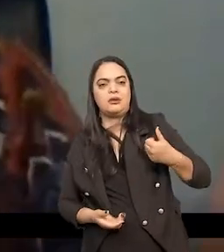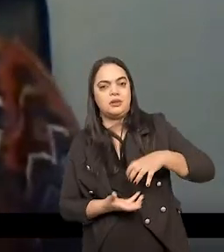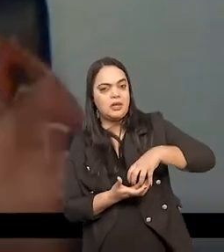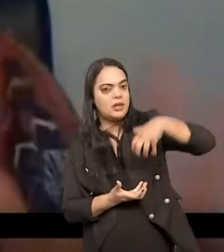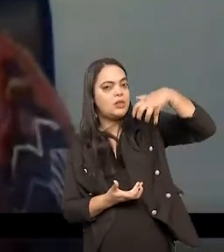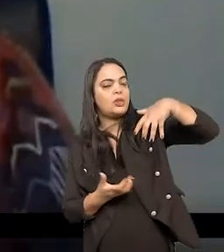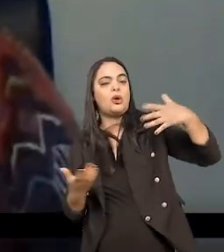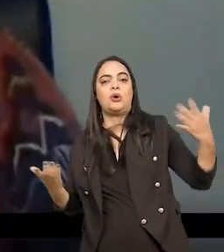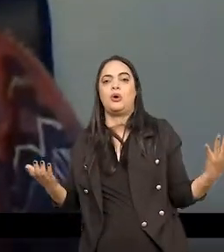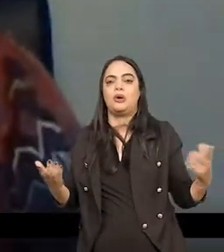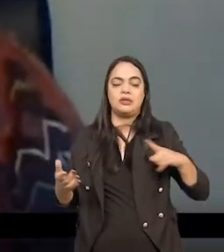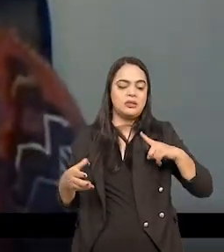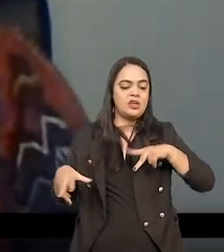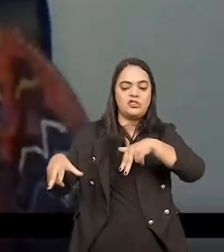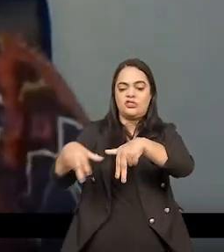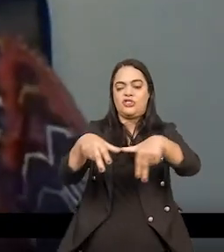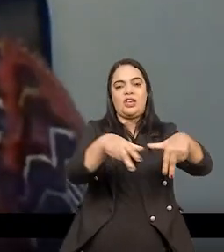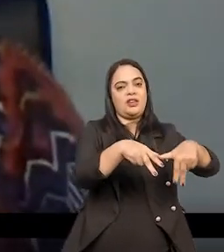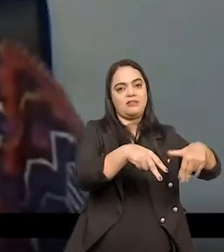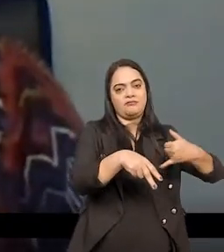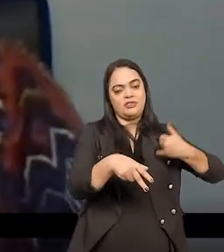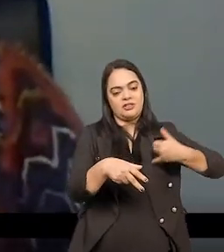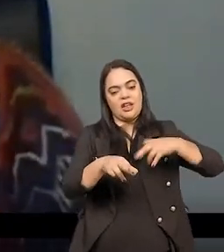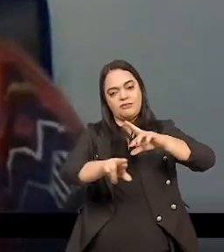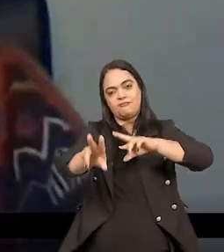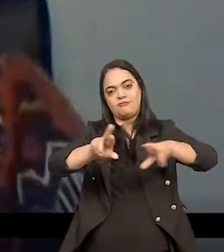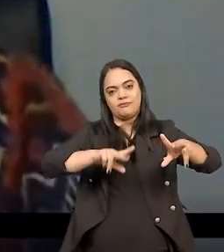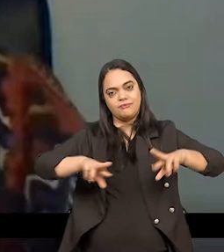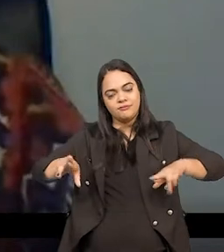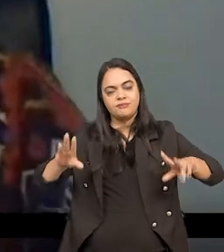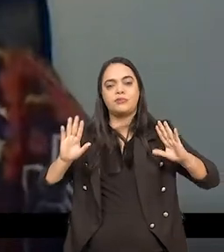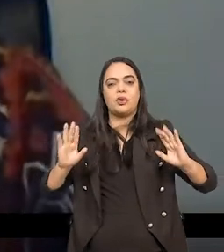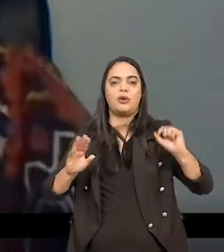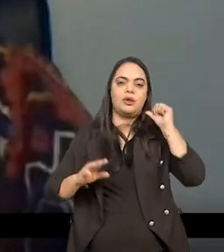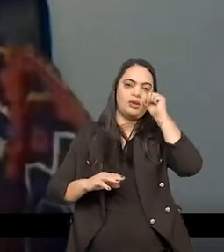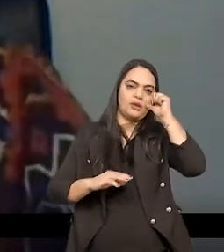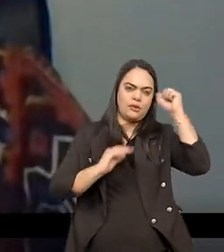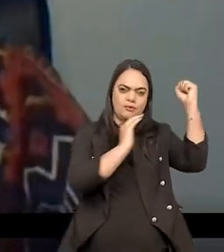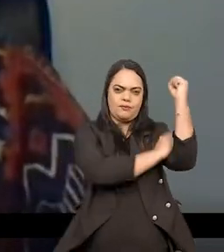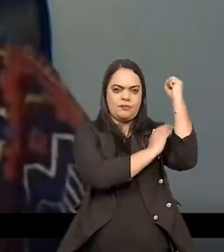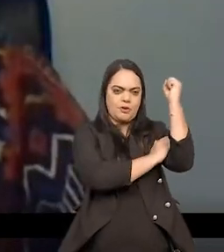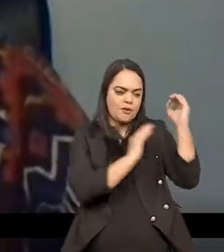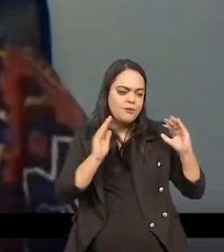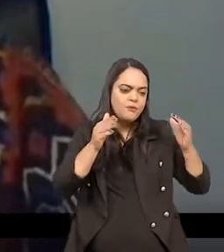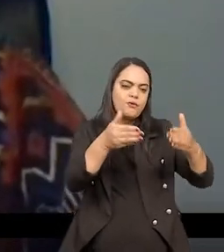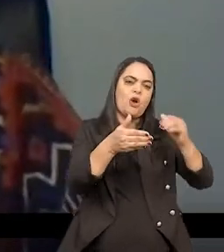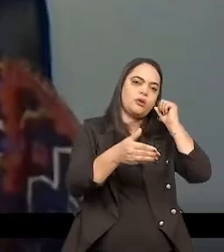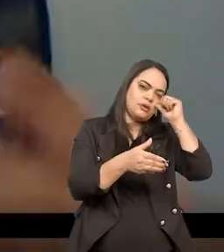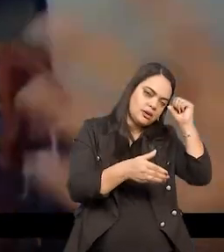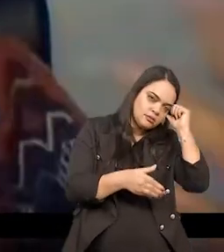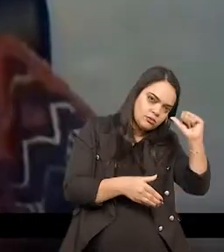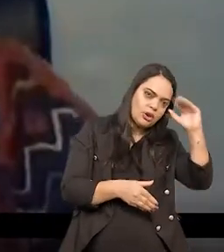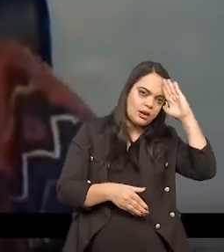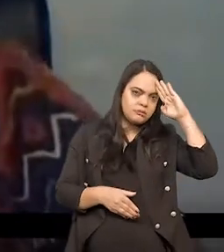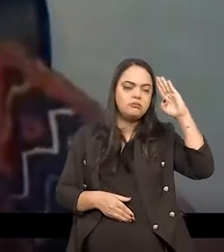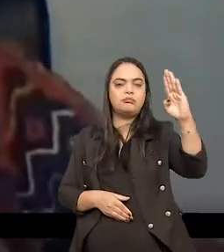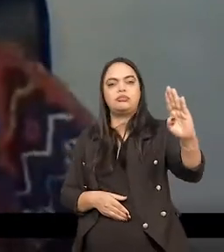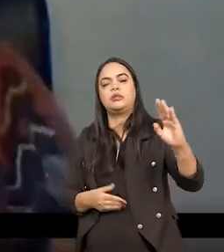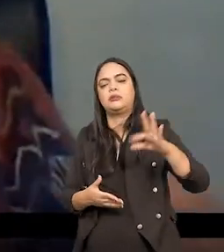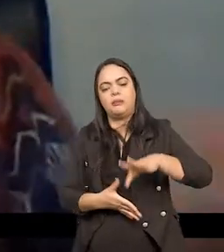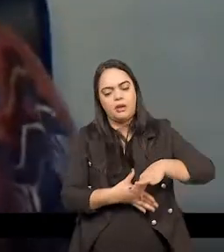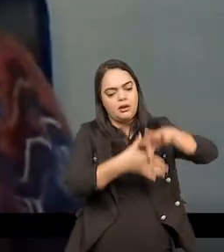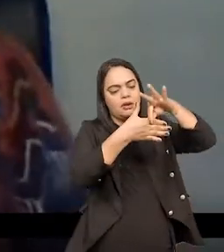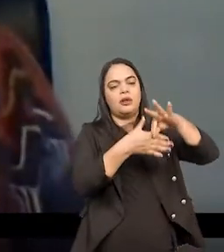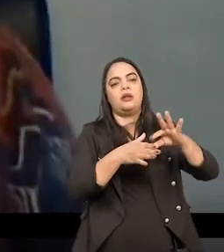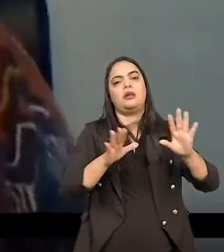né, todos os gêneros e idades. Então, esse feminismo, ainda que se foque nesse protagonismo das mulheres, né, como as lideranças, não